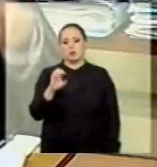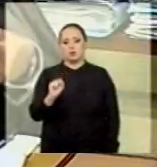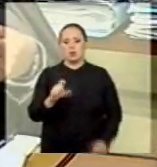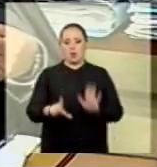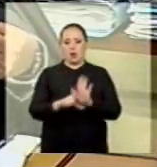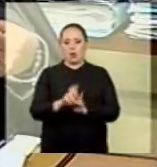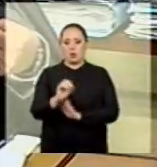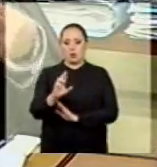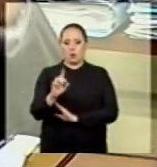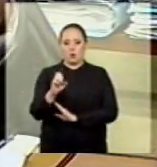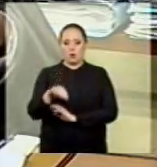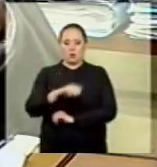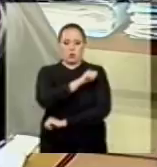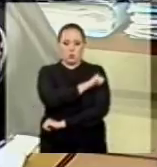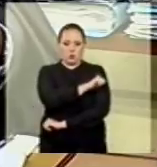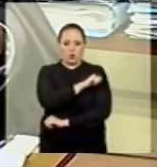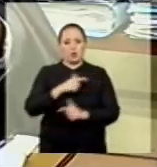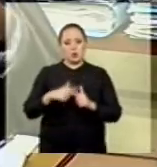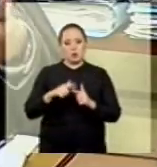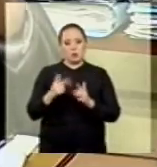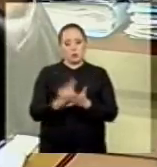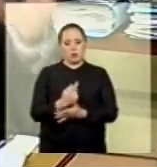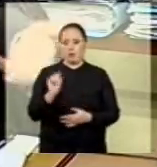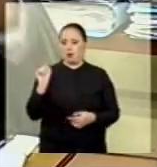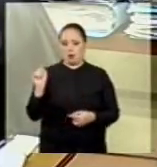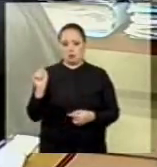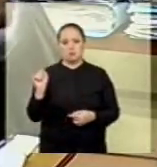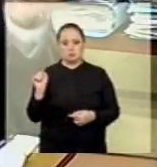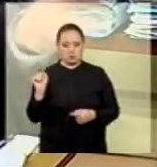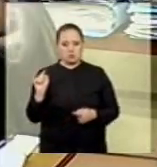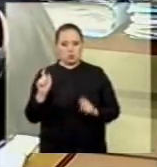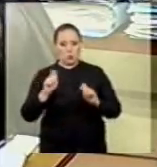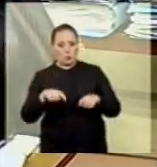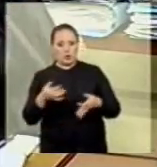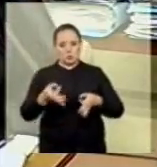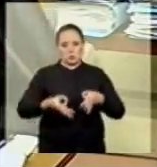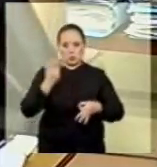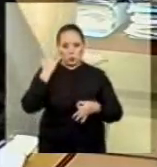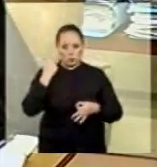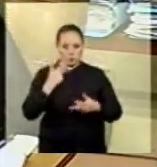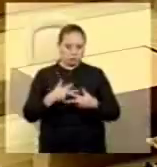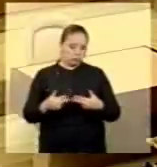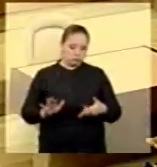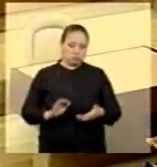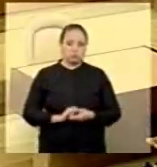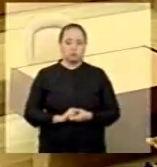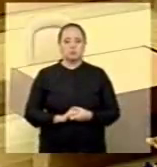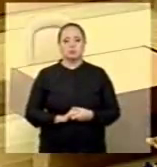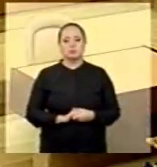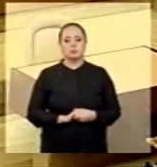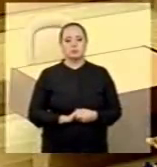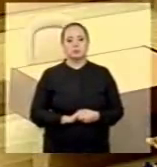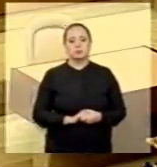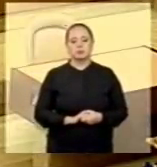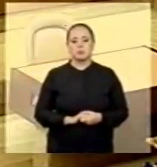Rio de Janeiro. É verdade. Não é? E os problemas que decorrem da competência da Justiça Comum ou da Justiça Militar da União.